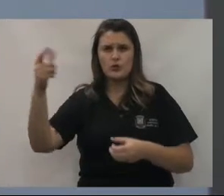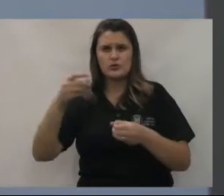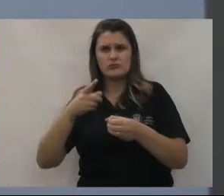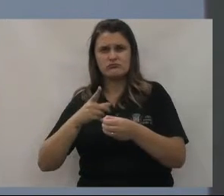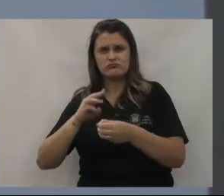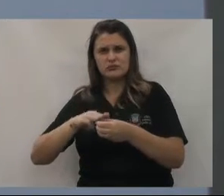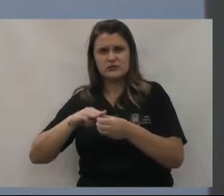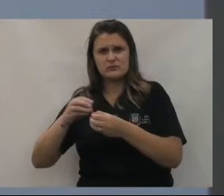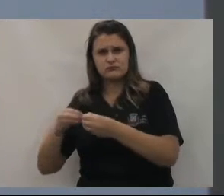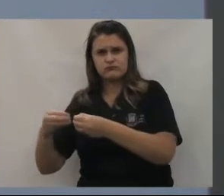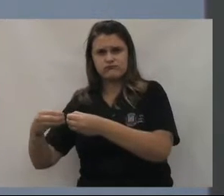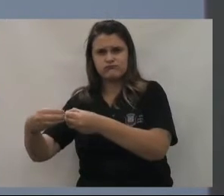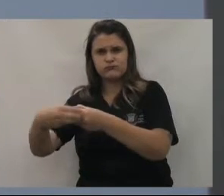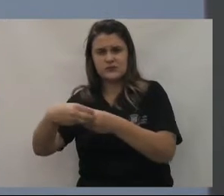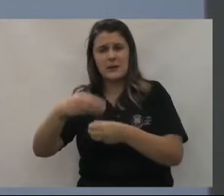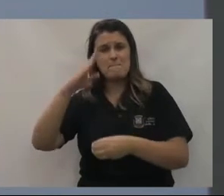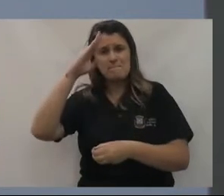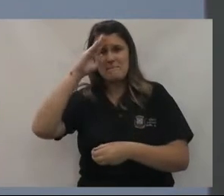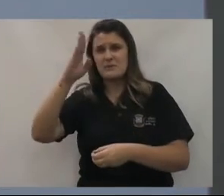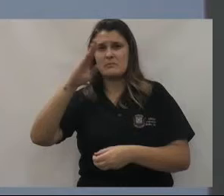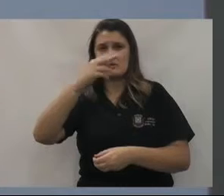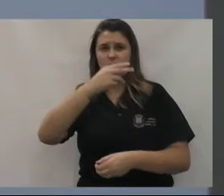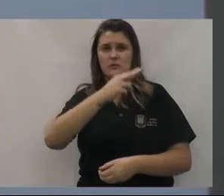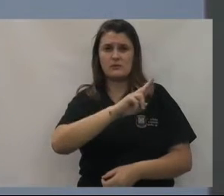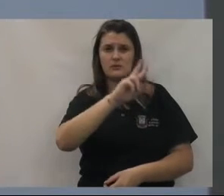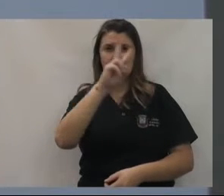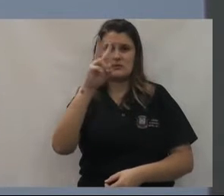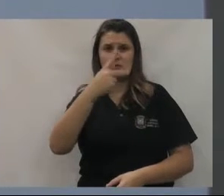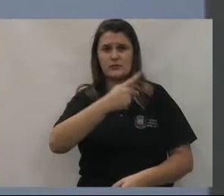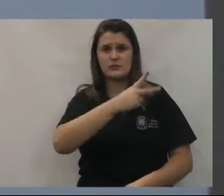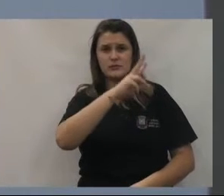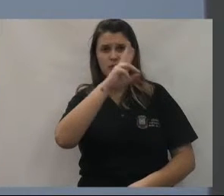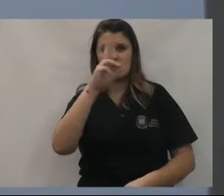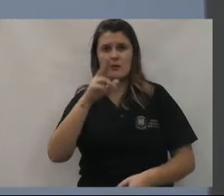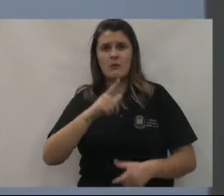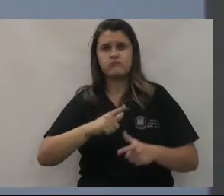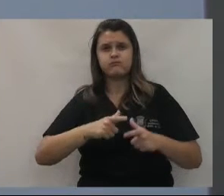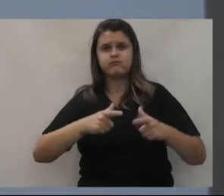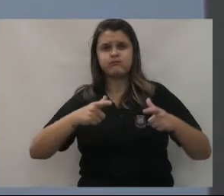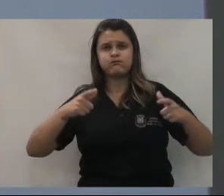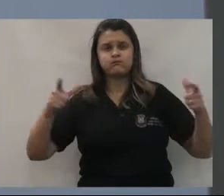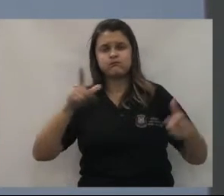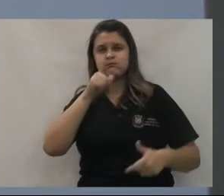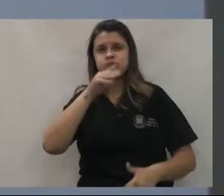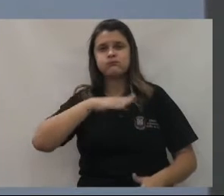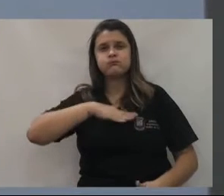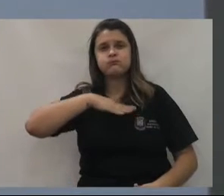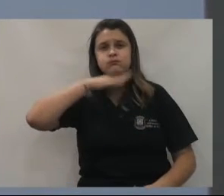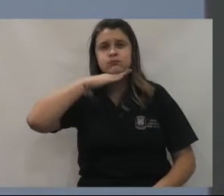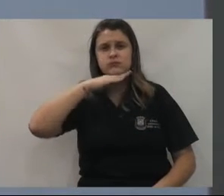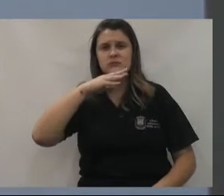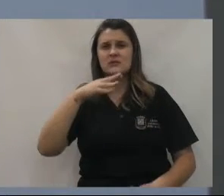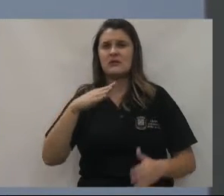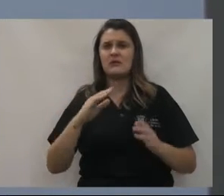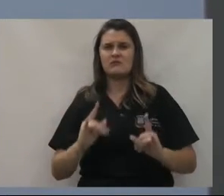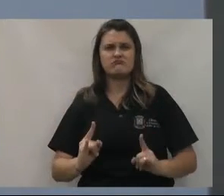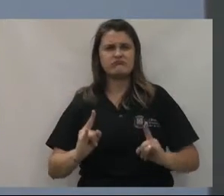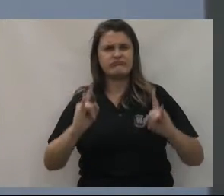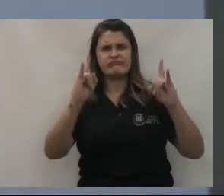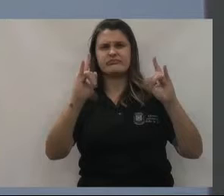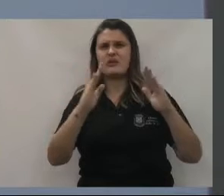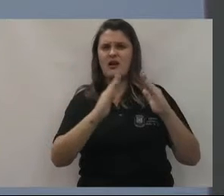acima, principalmente União da Vitória e Porto União. Foi uma enchente que fomos pegos quase todos